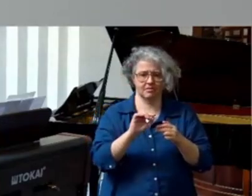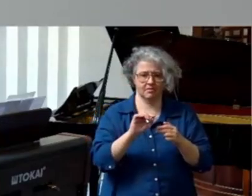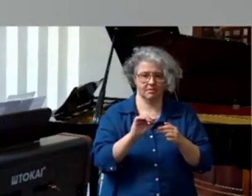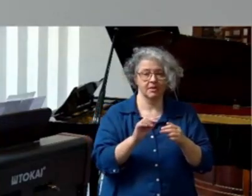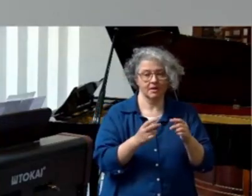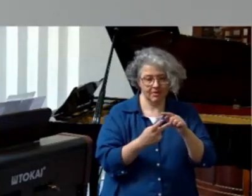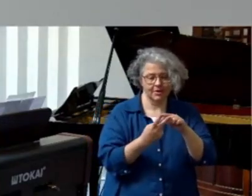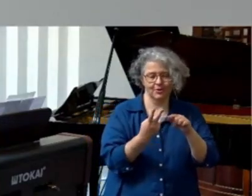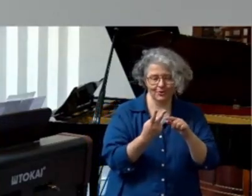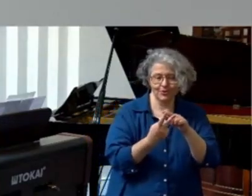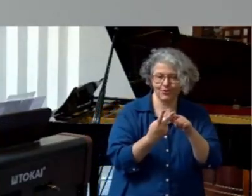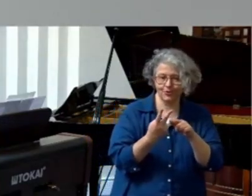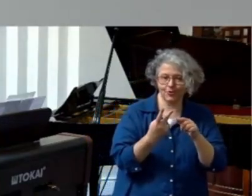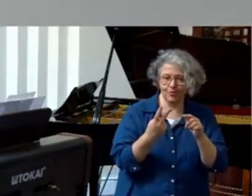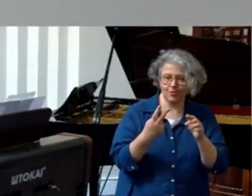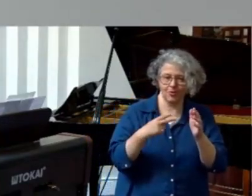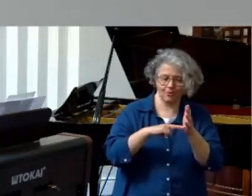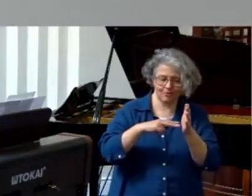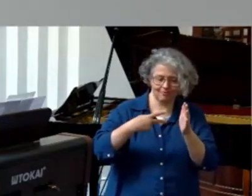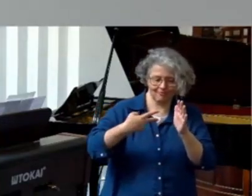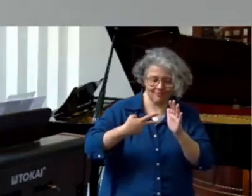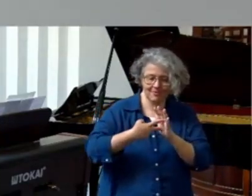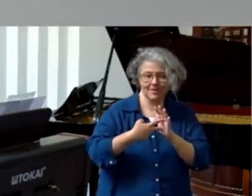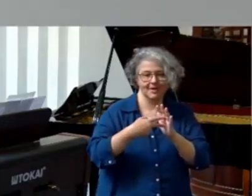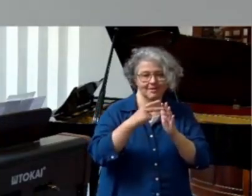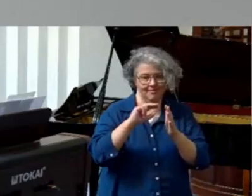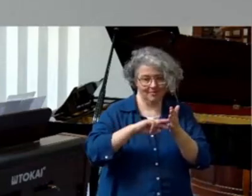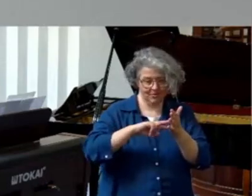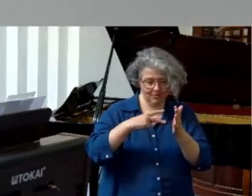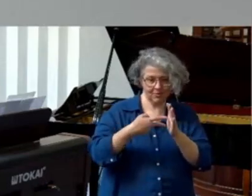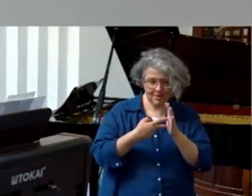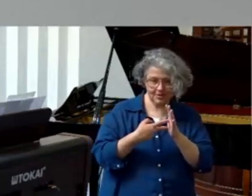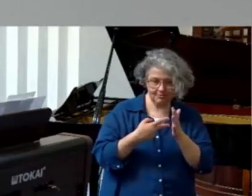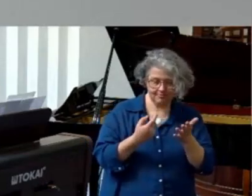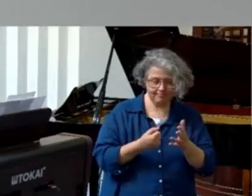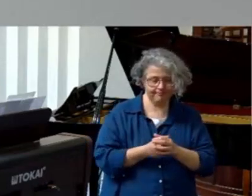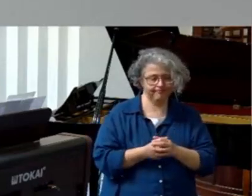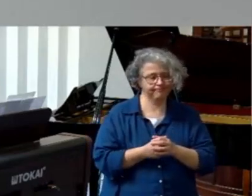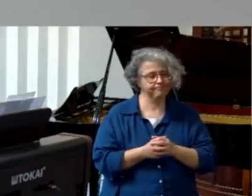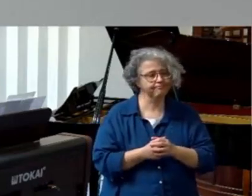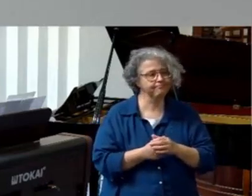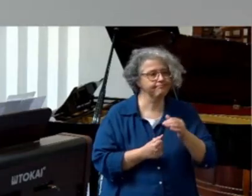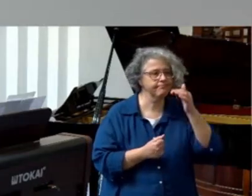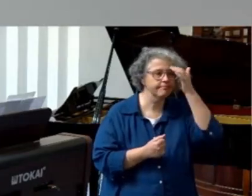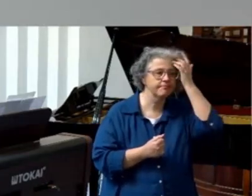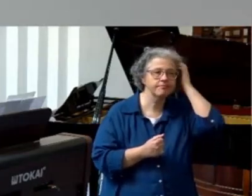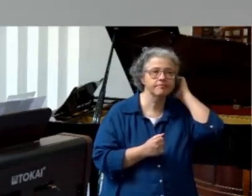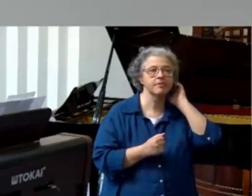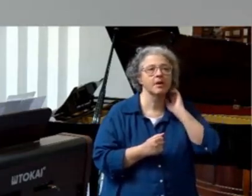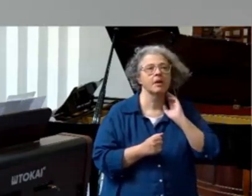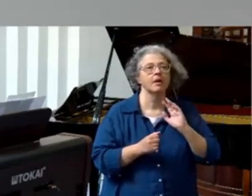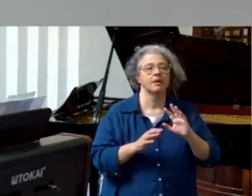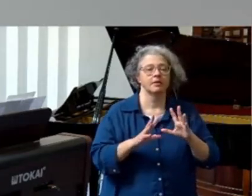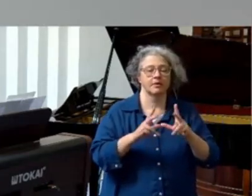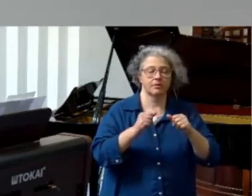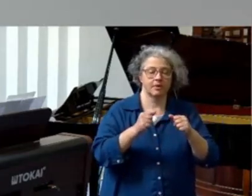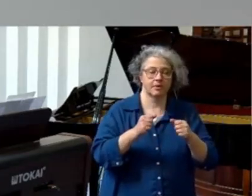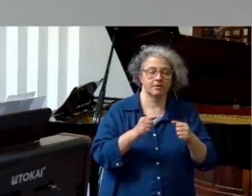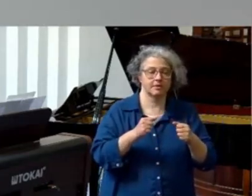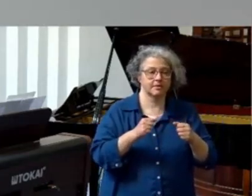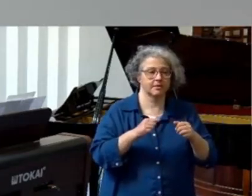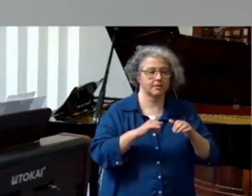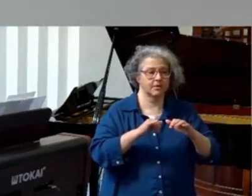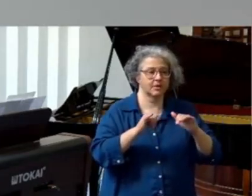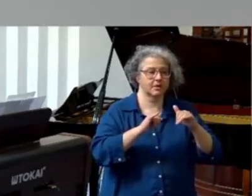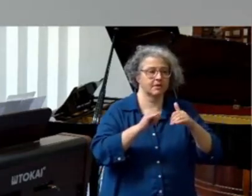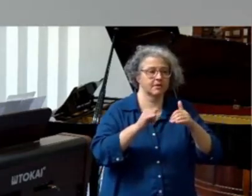aí essa mensagem de Tiago, este homem apóstolo que trouxe tantas instruções acerca da